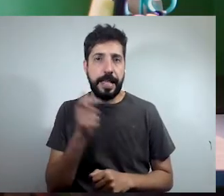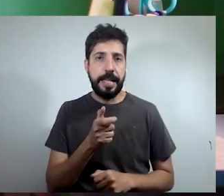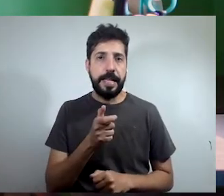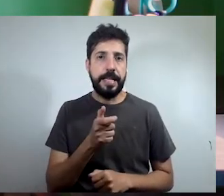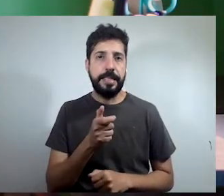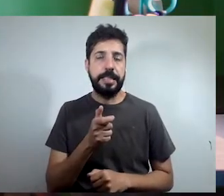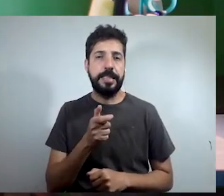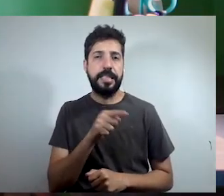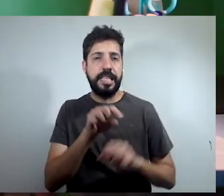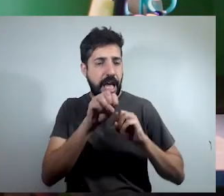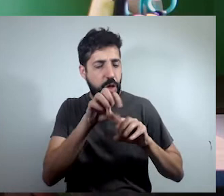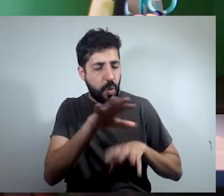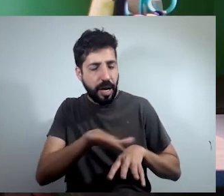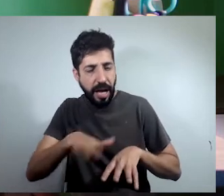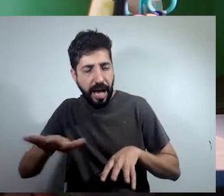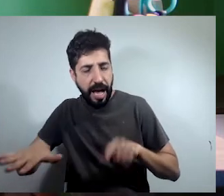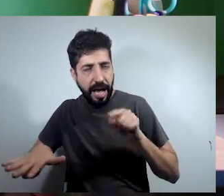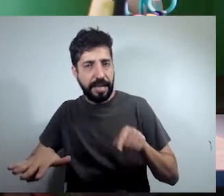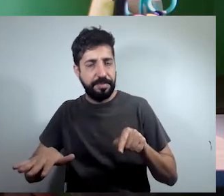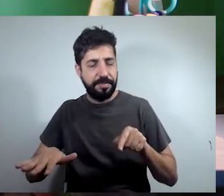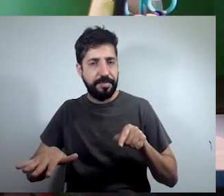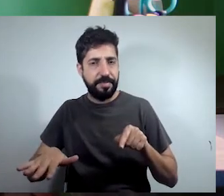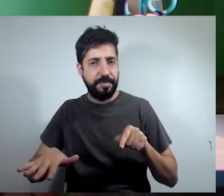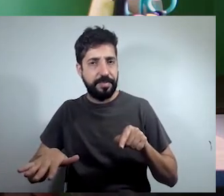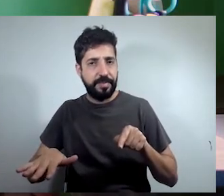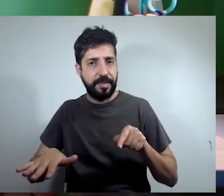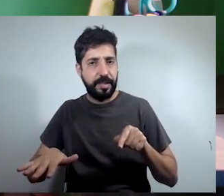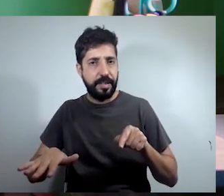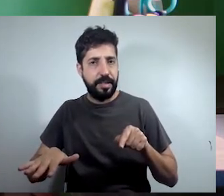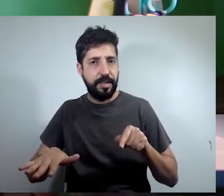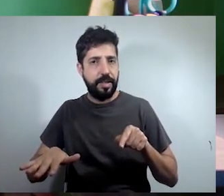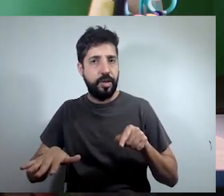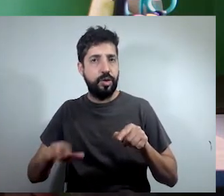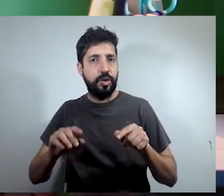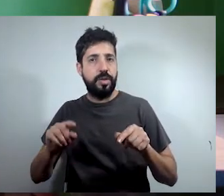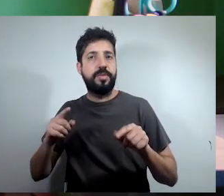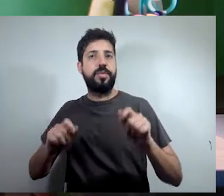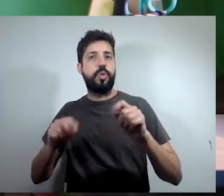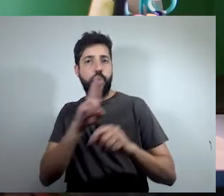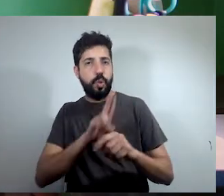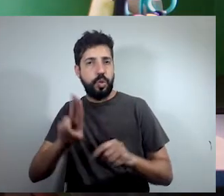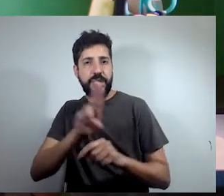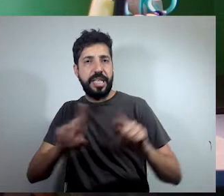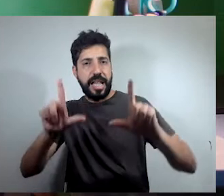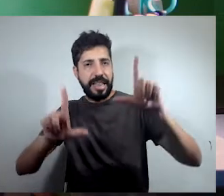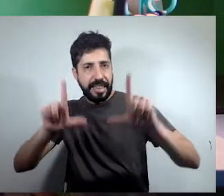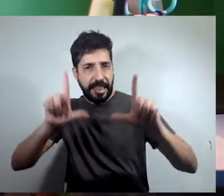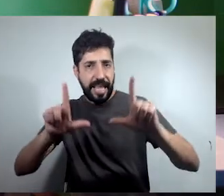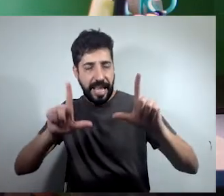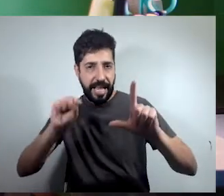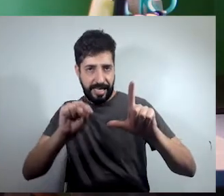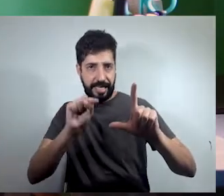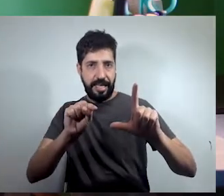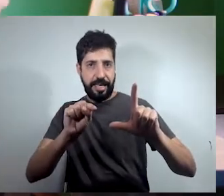em educar as crianças através das telas ou mediada pelas telas ou que assumem a